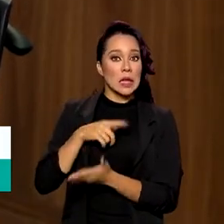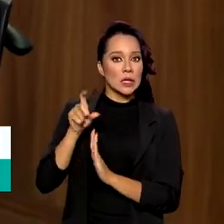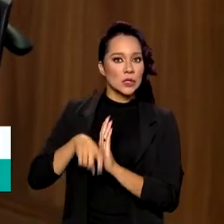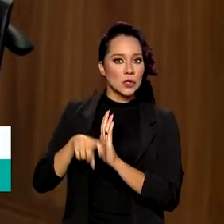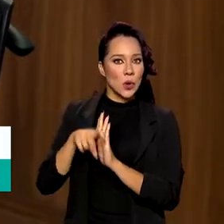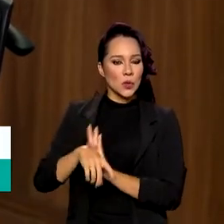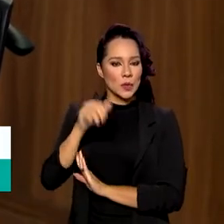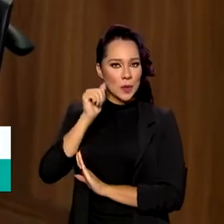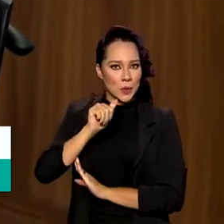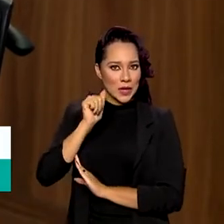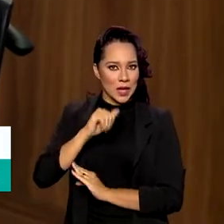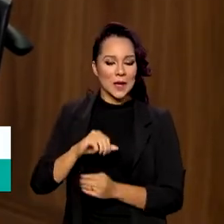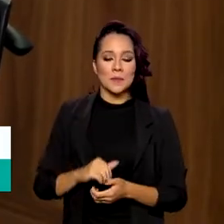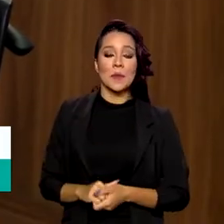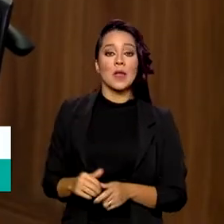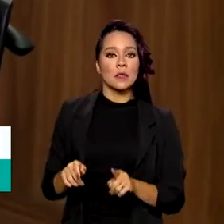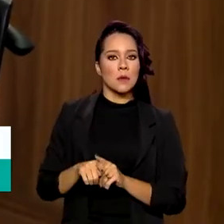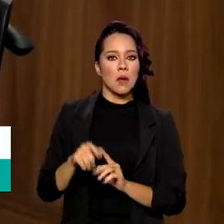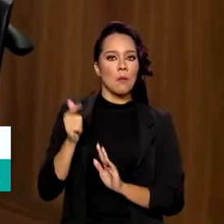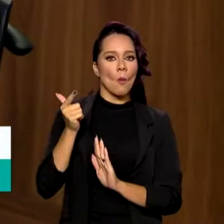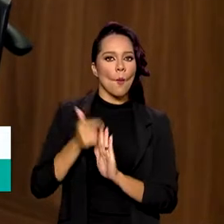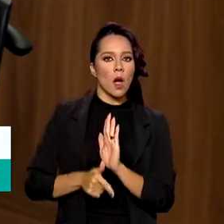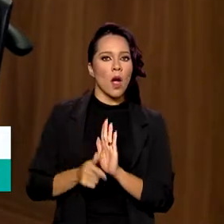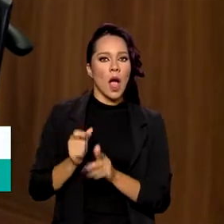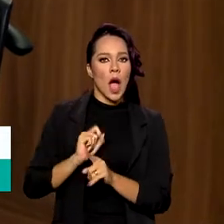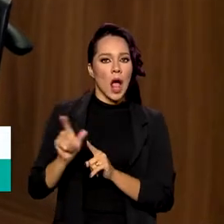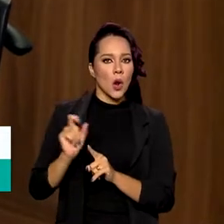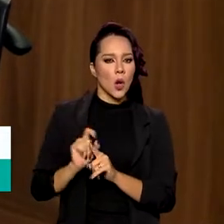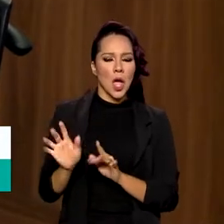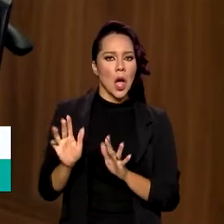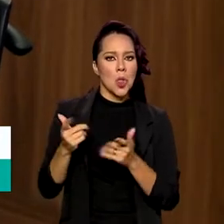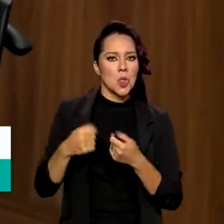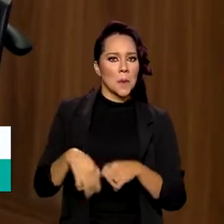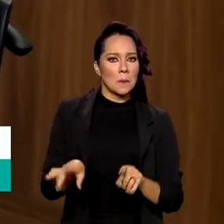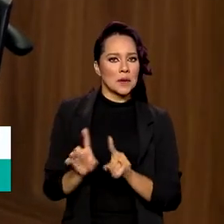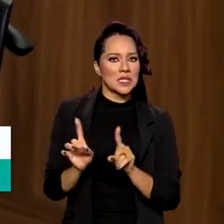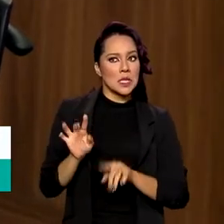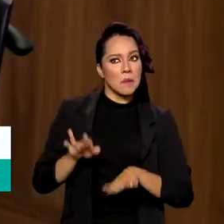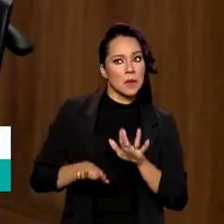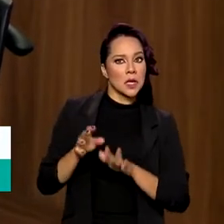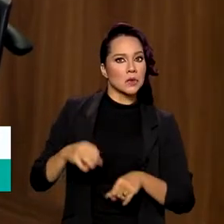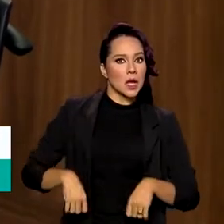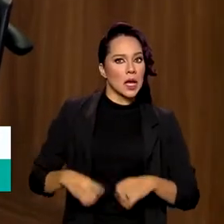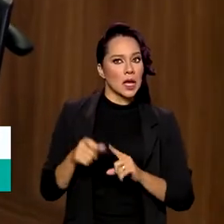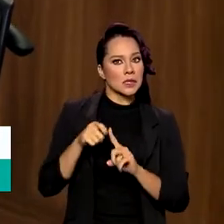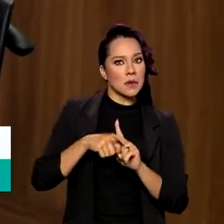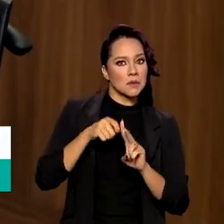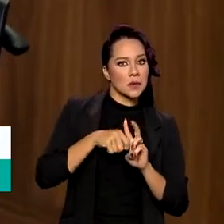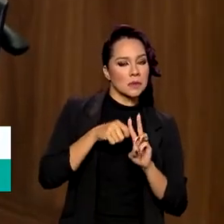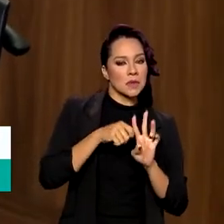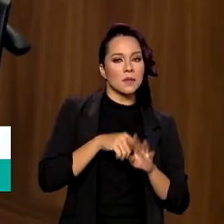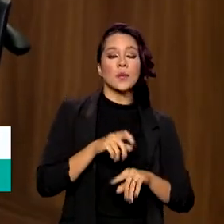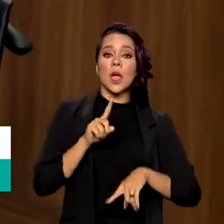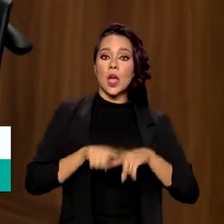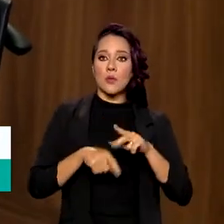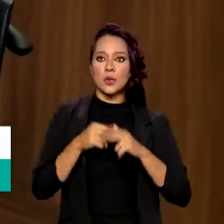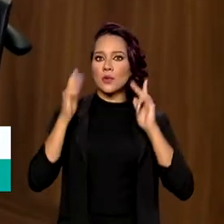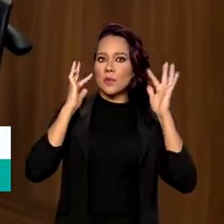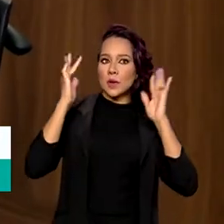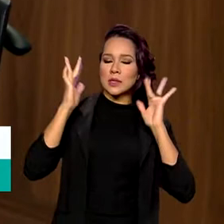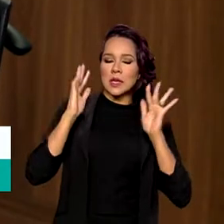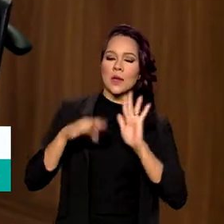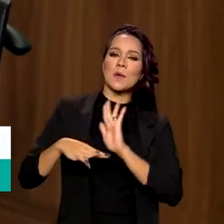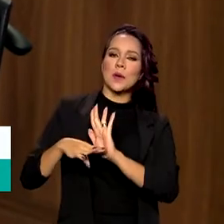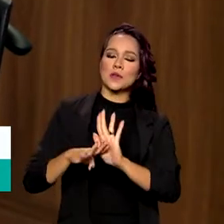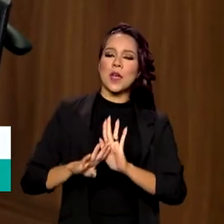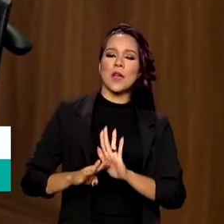desconto para mulher e até isenção de qualquer aluguel a depender do que ela gasta ali mensalmente então é um produto pensado também